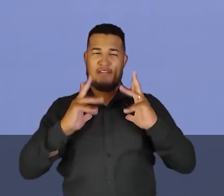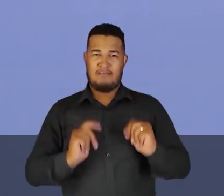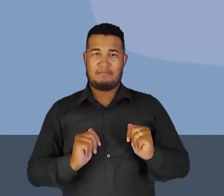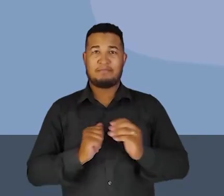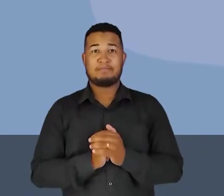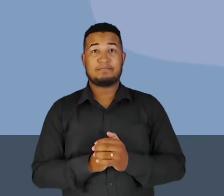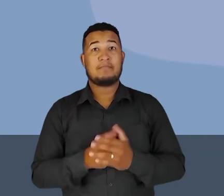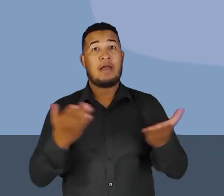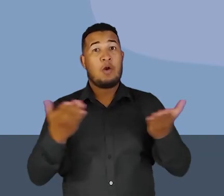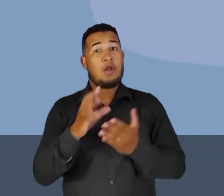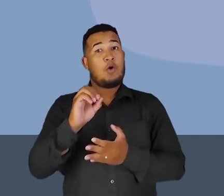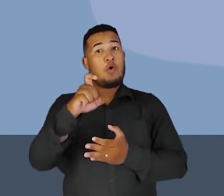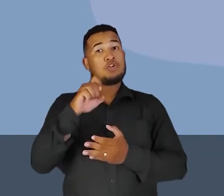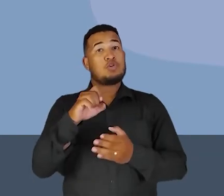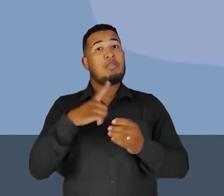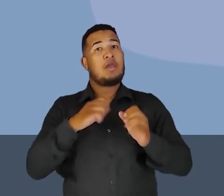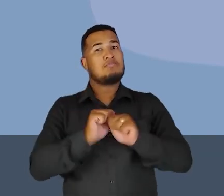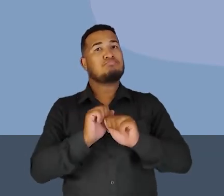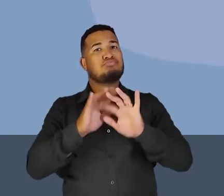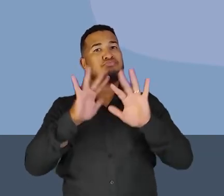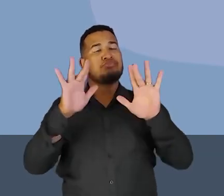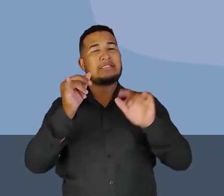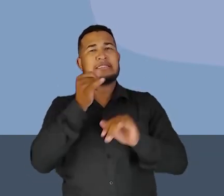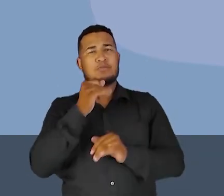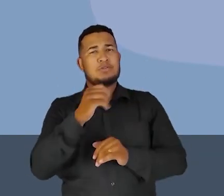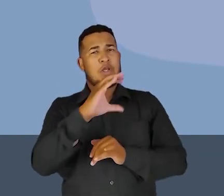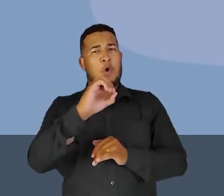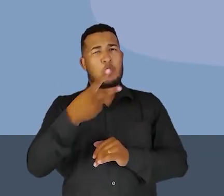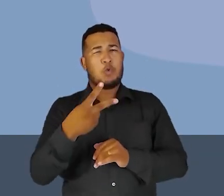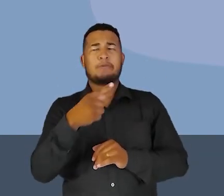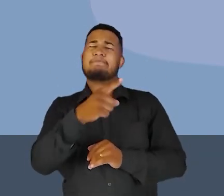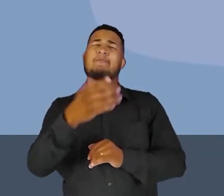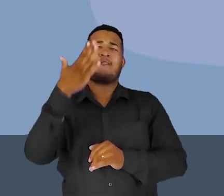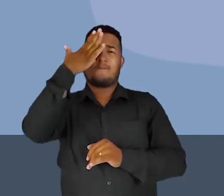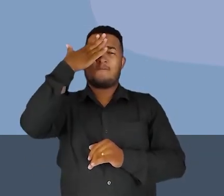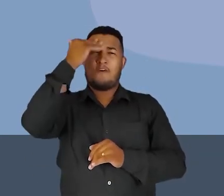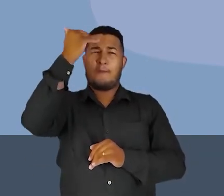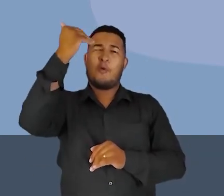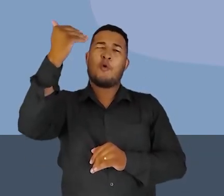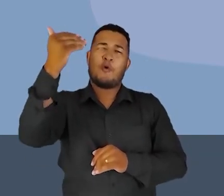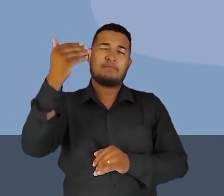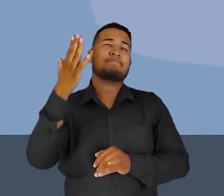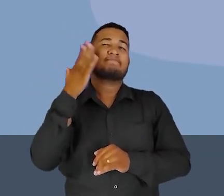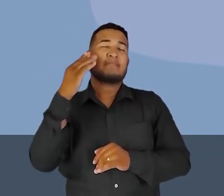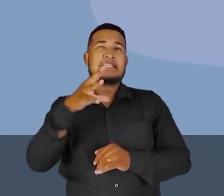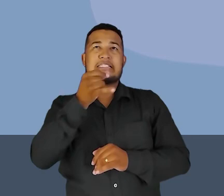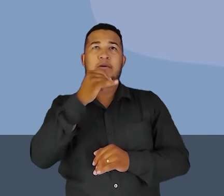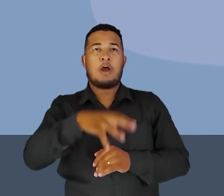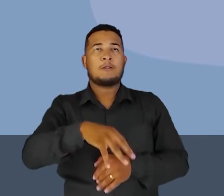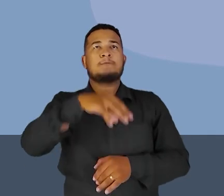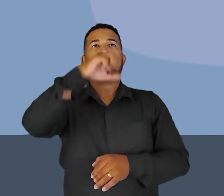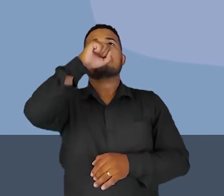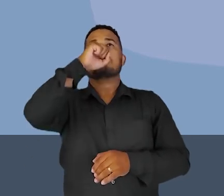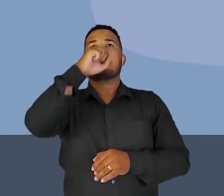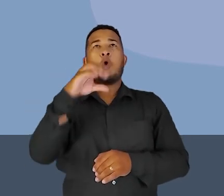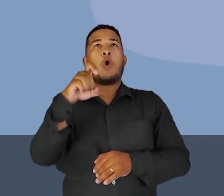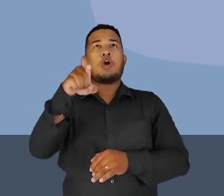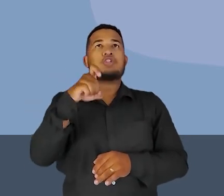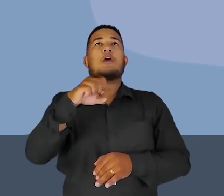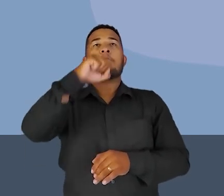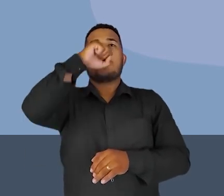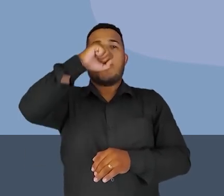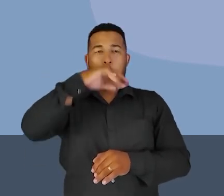óxidos gasosos. Nós temos aí o gás carbônico, famoso, né? Eliminado durante a respiração, que é o mesmo gás